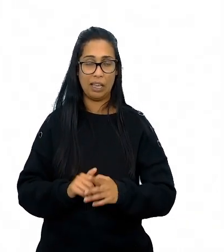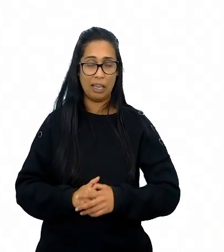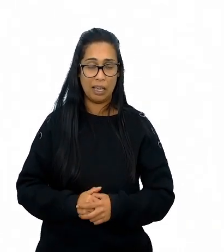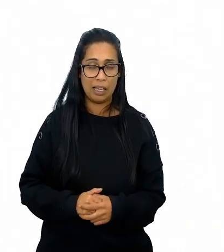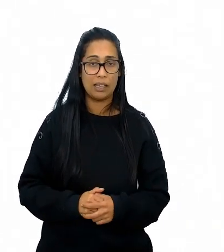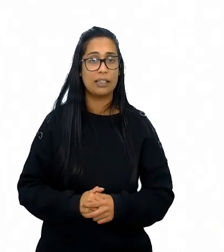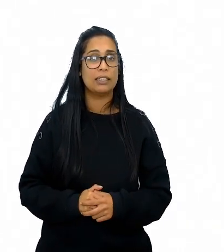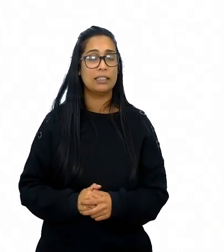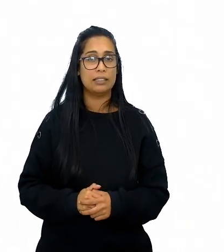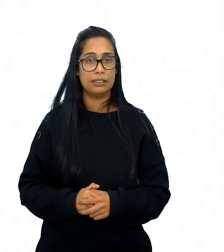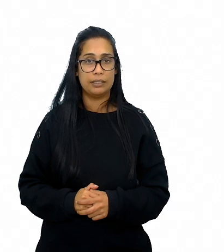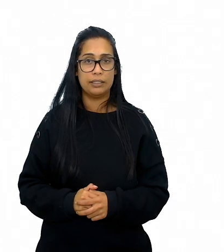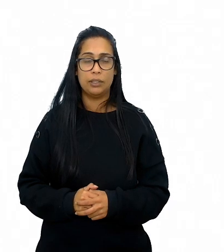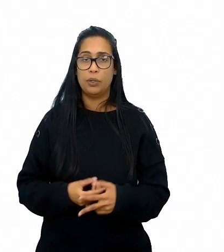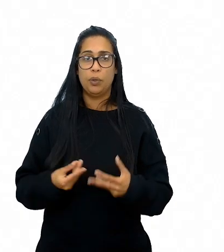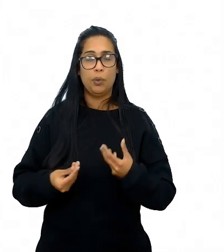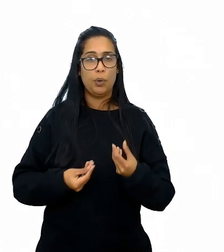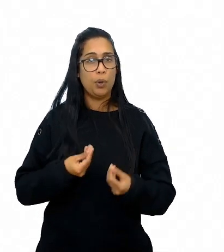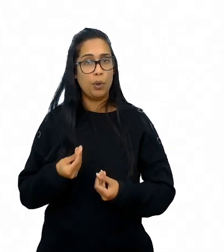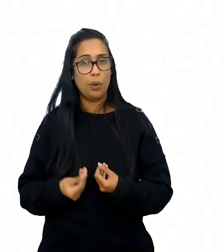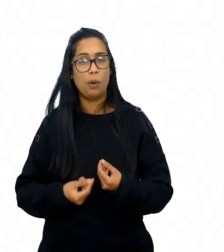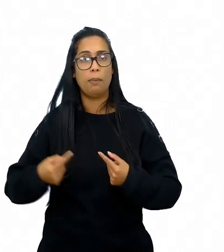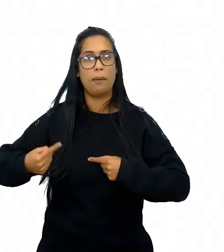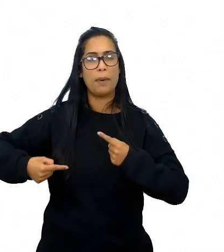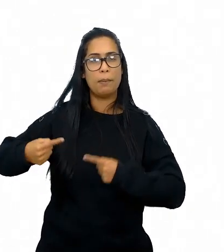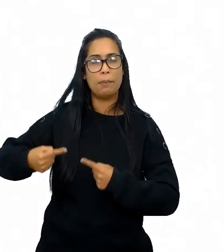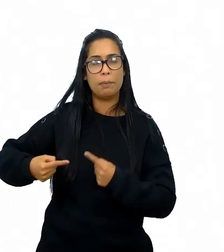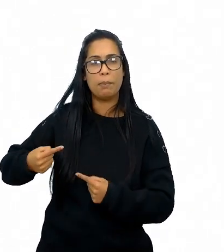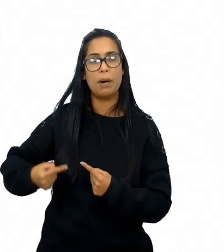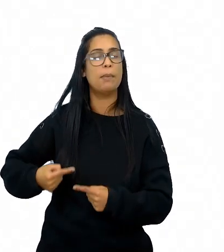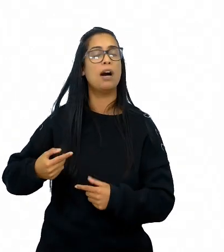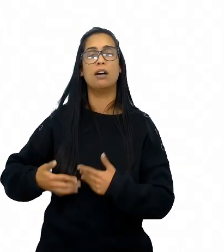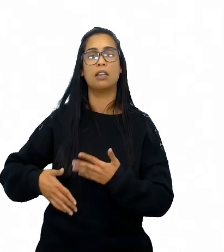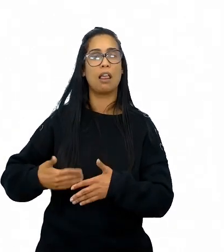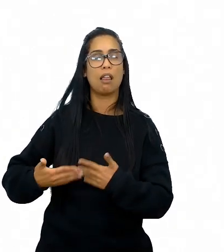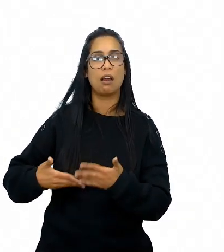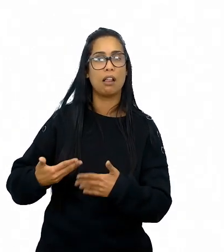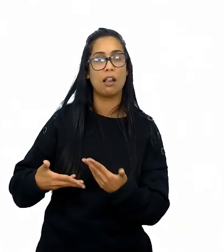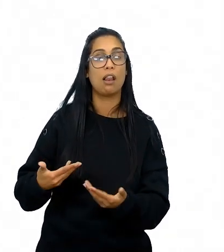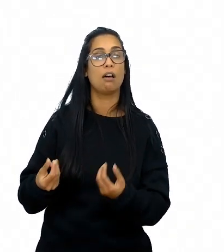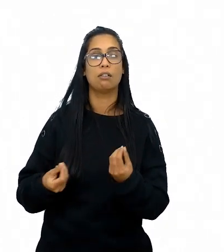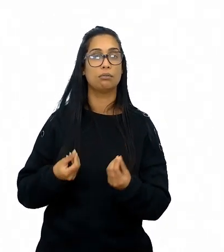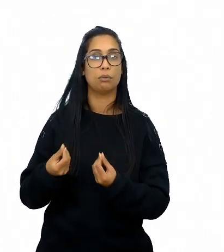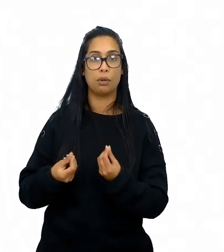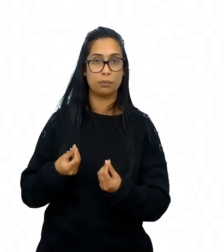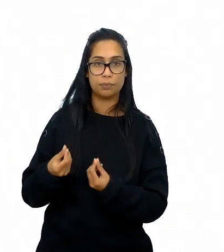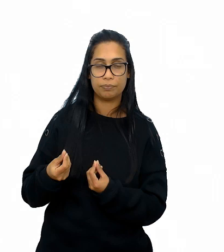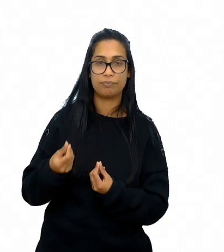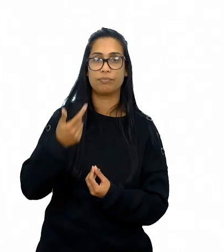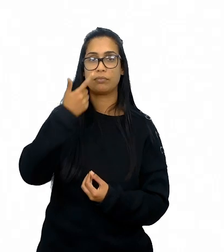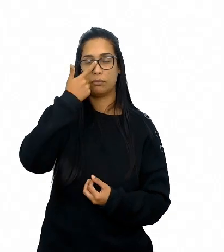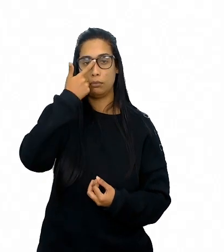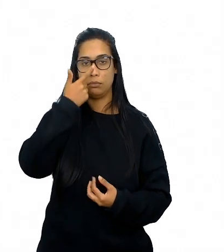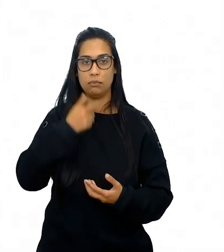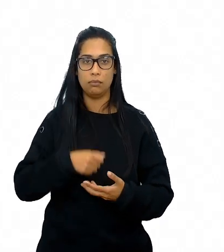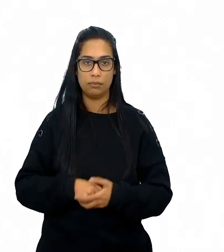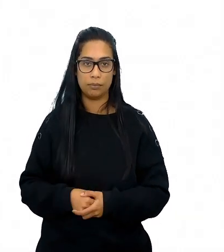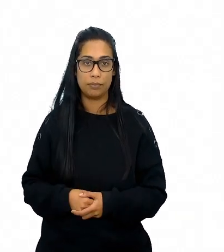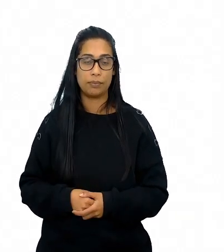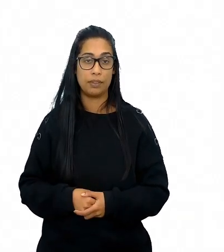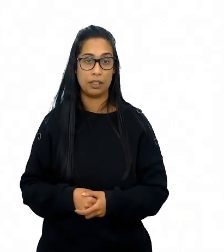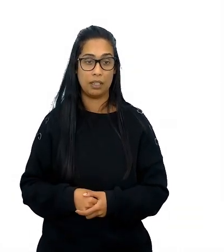ali tudo aquelas discussões que a gente desenvolveu ao longo do segundo bimestre, que era o nosso